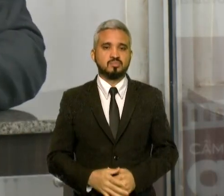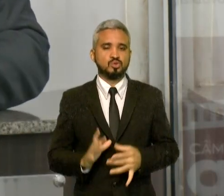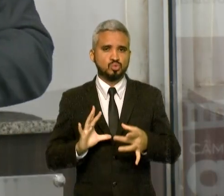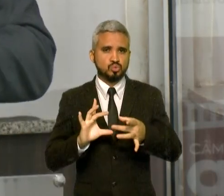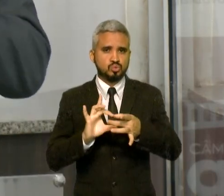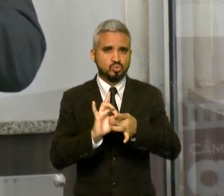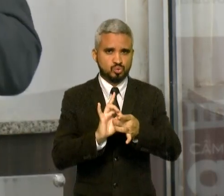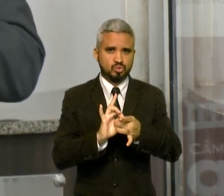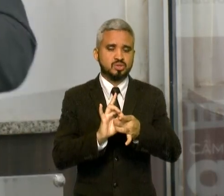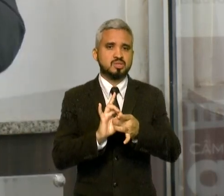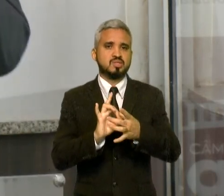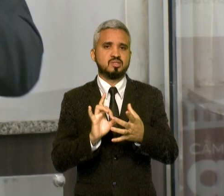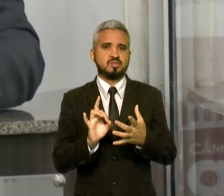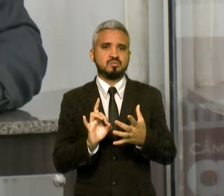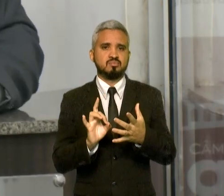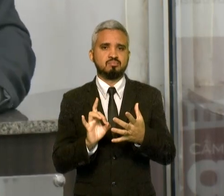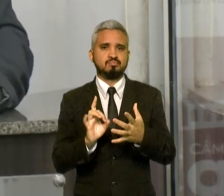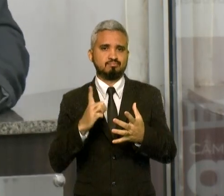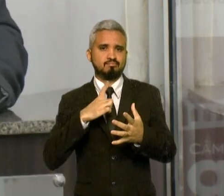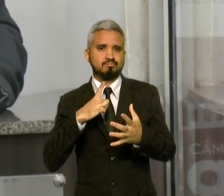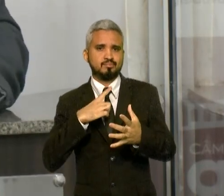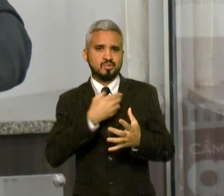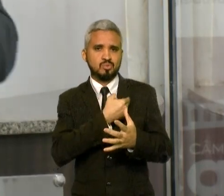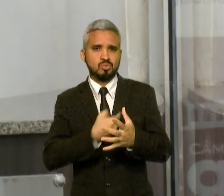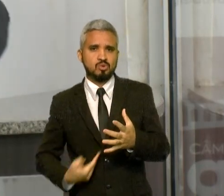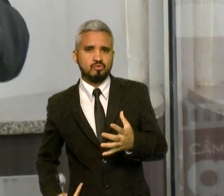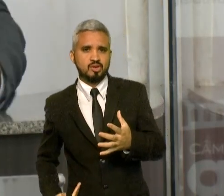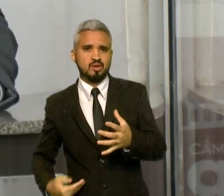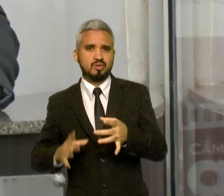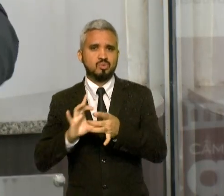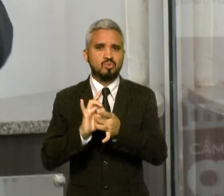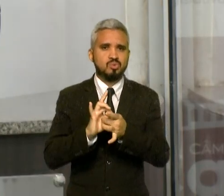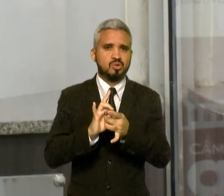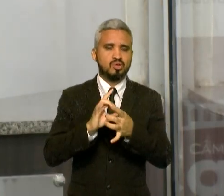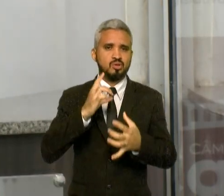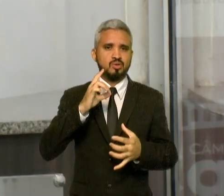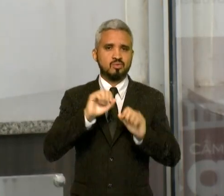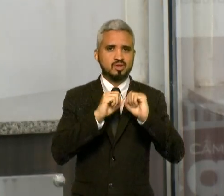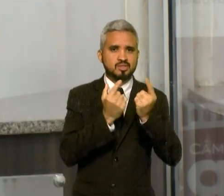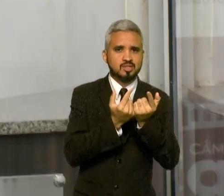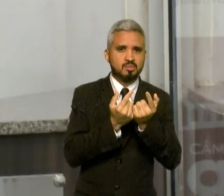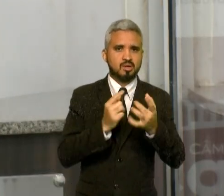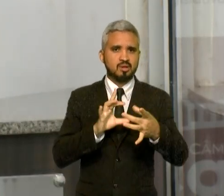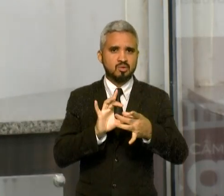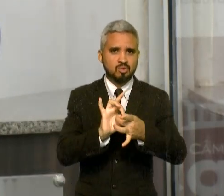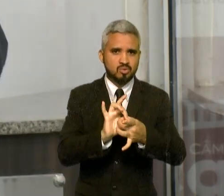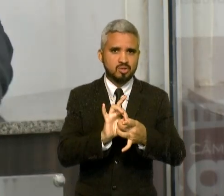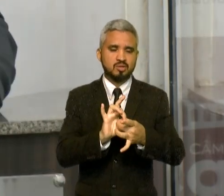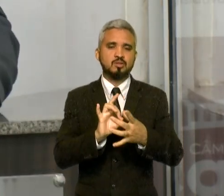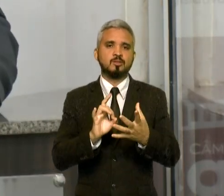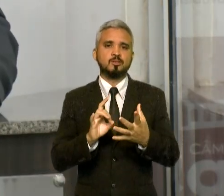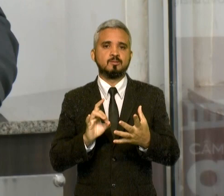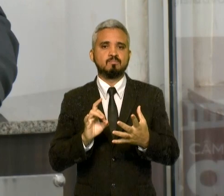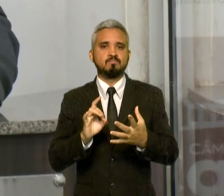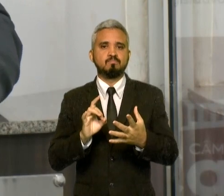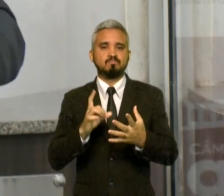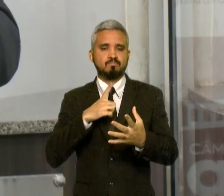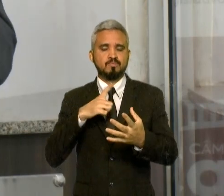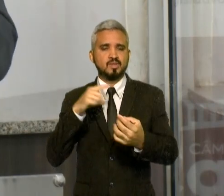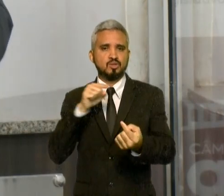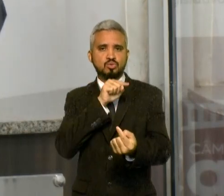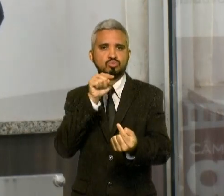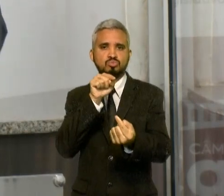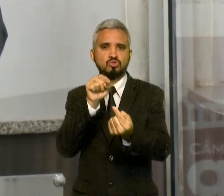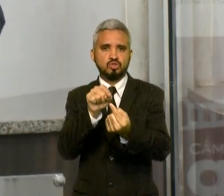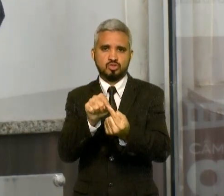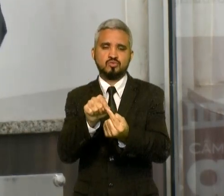classe política, esse clima de sentimento de todos imbuídos com só um propósito, de dar